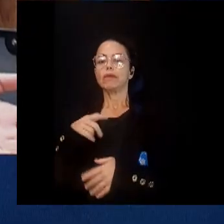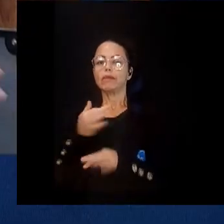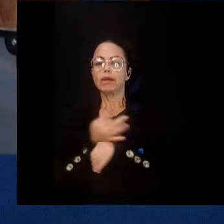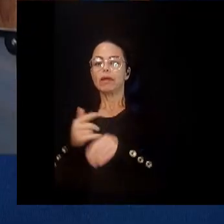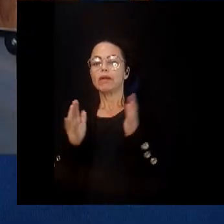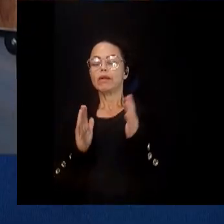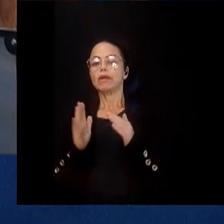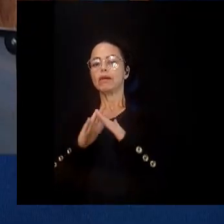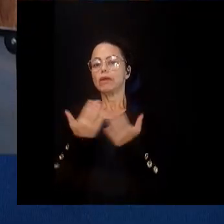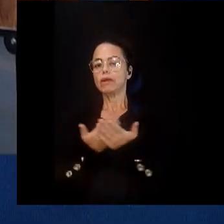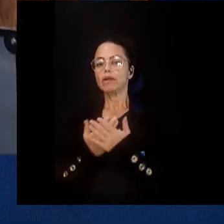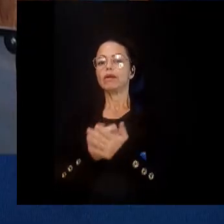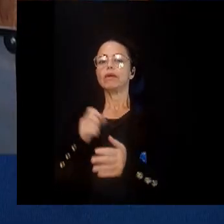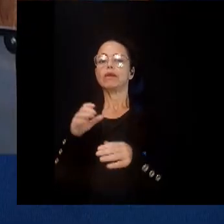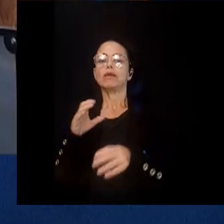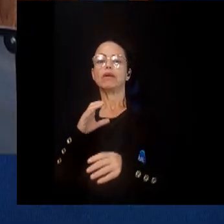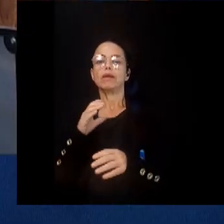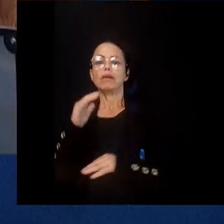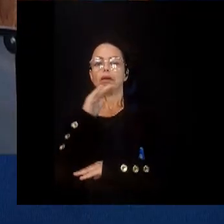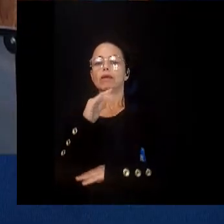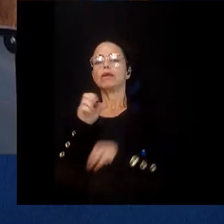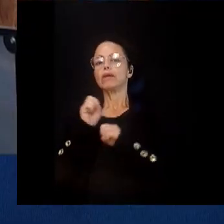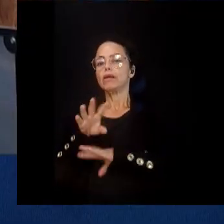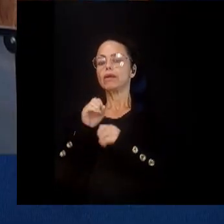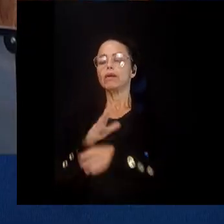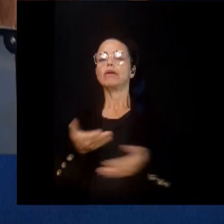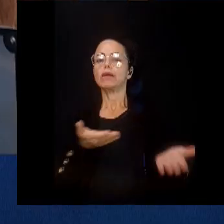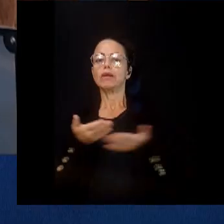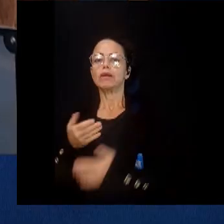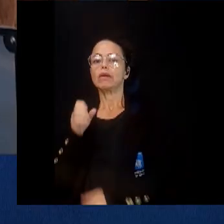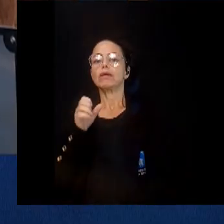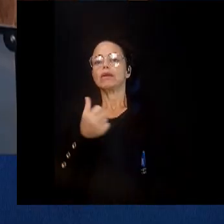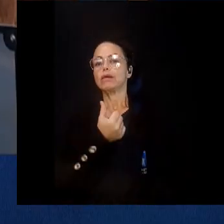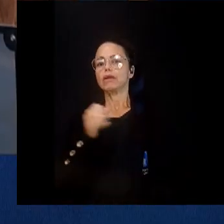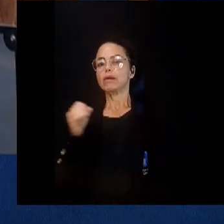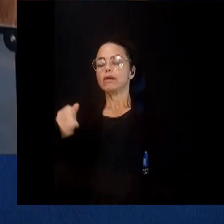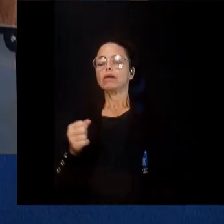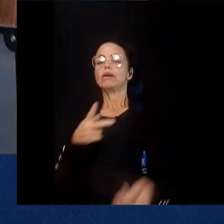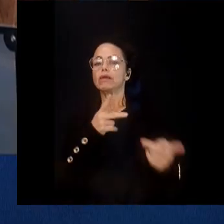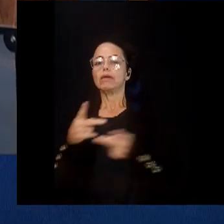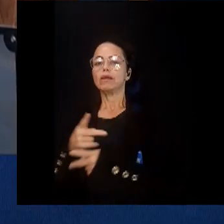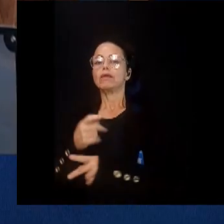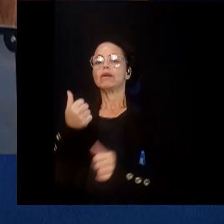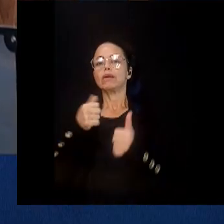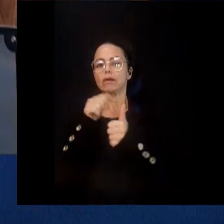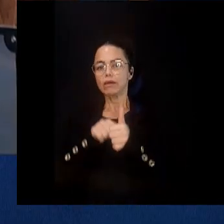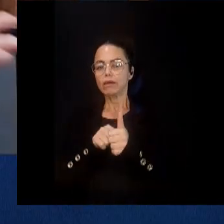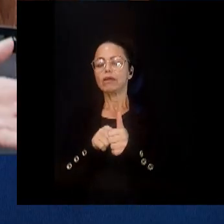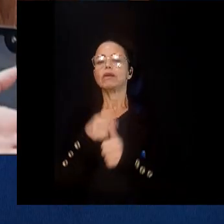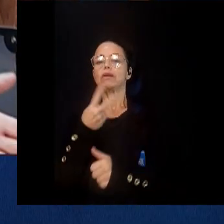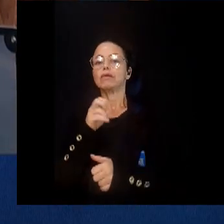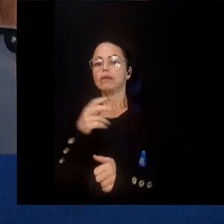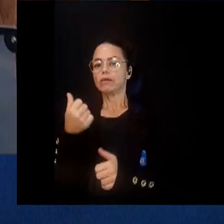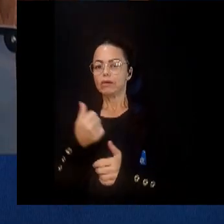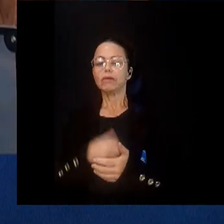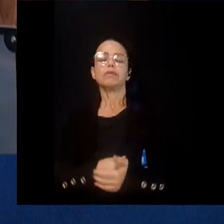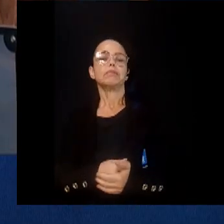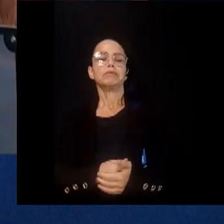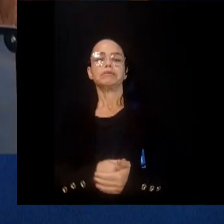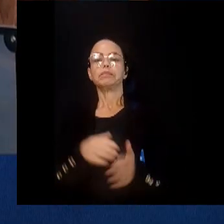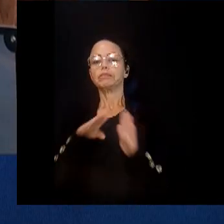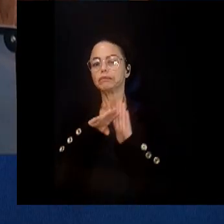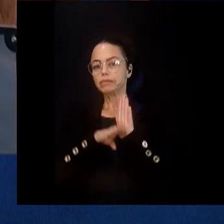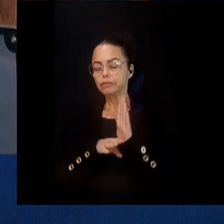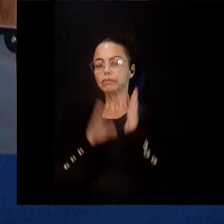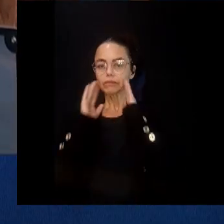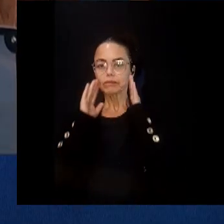Câmara Educa recebe mais de 600 visitantes no primeiro semestre de 2026. O programa é